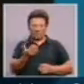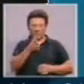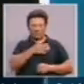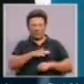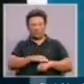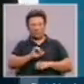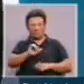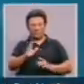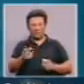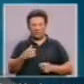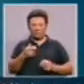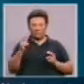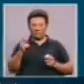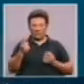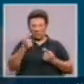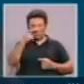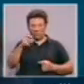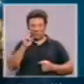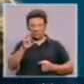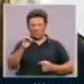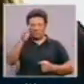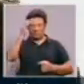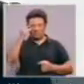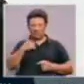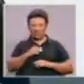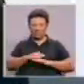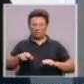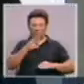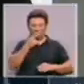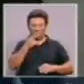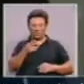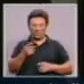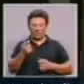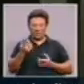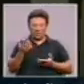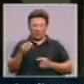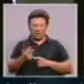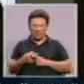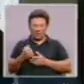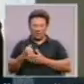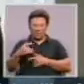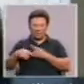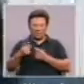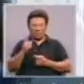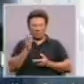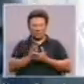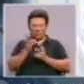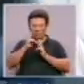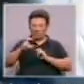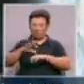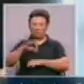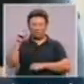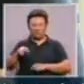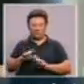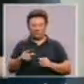testemunho espero que para algumas pessoas seja mais fácil deixar de fumar e que haja o assim incentivos que não atenção